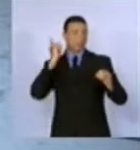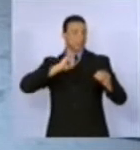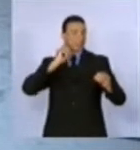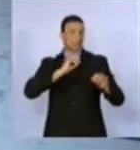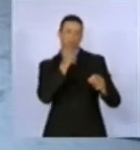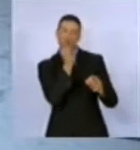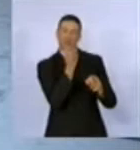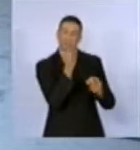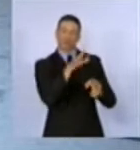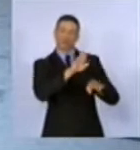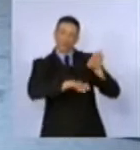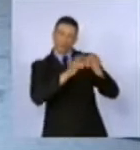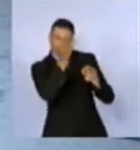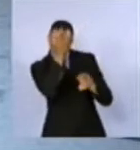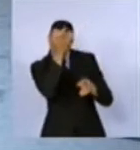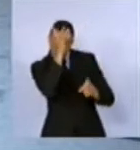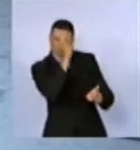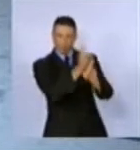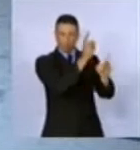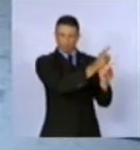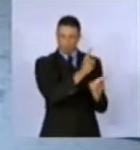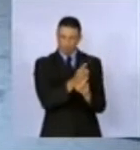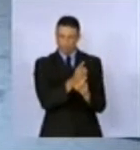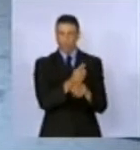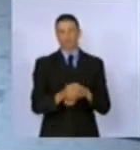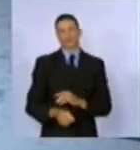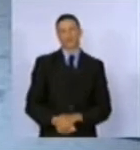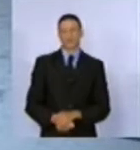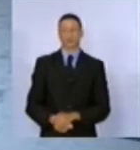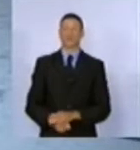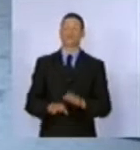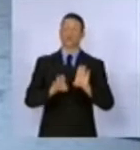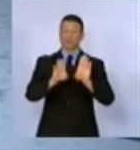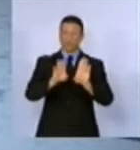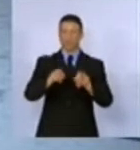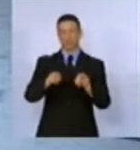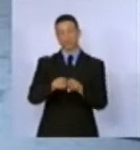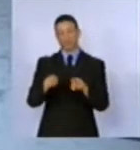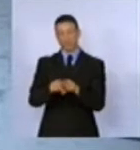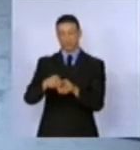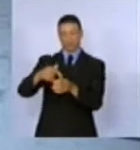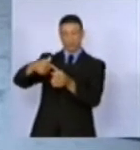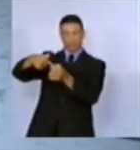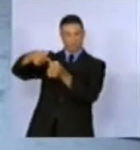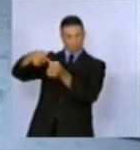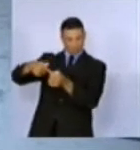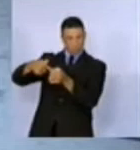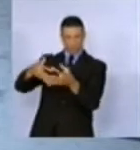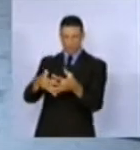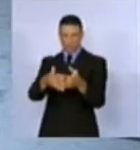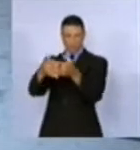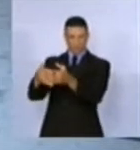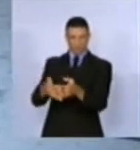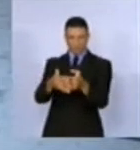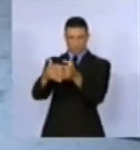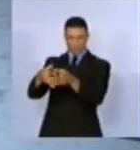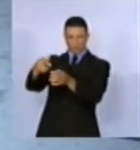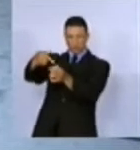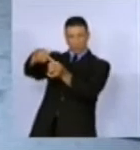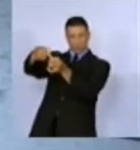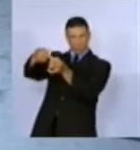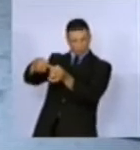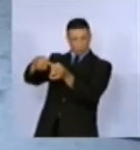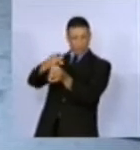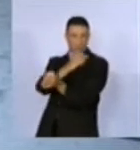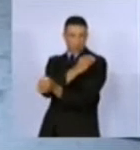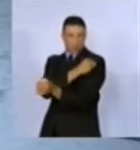Gerais e por fim tem também a questão do consumo excessivo de combustível fóssil dado que boa parte dos